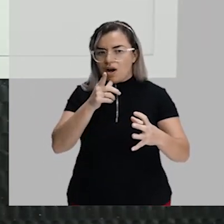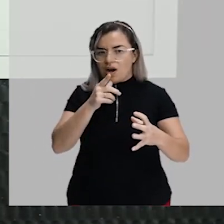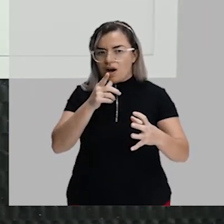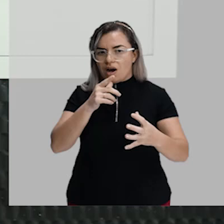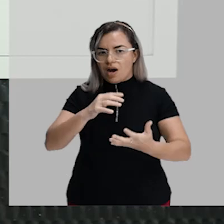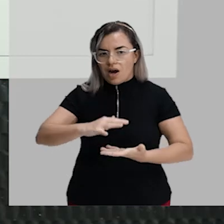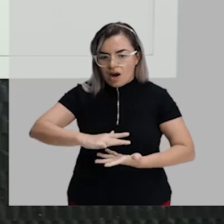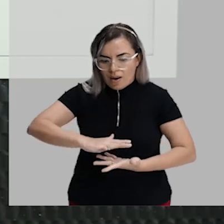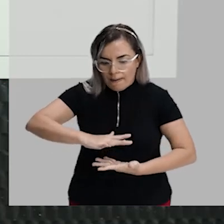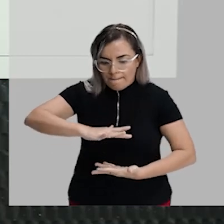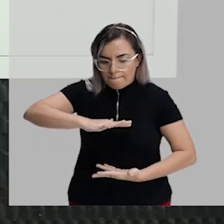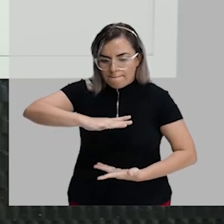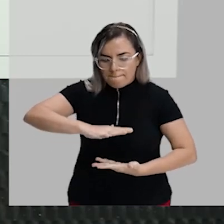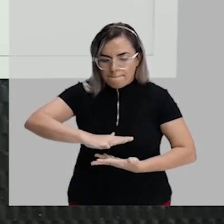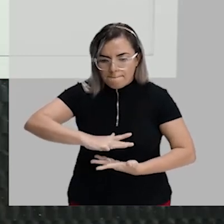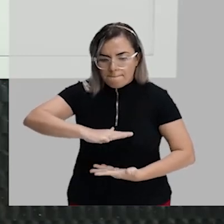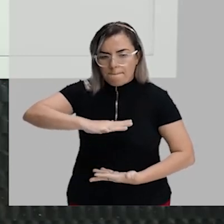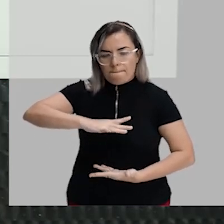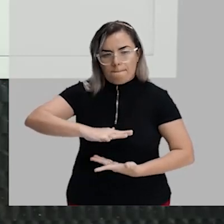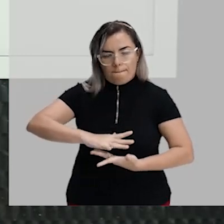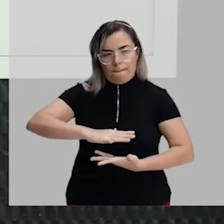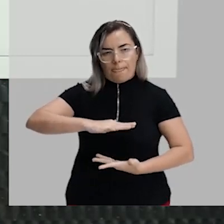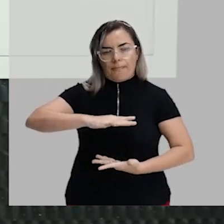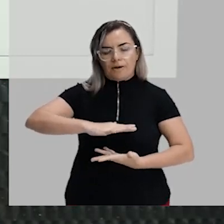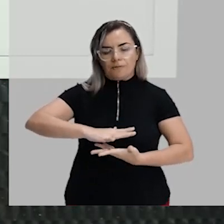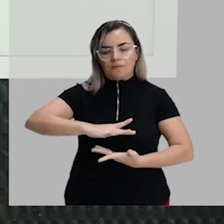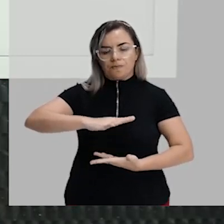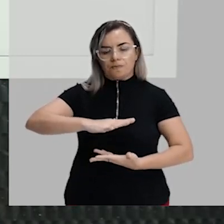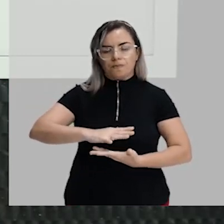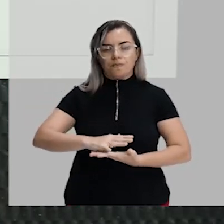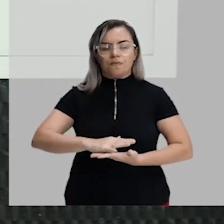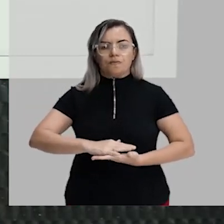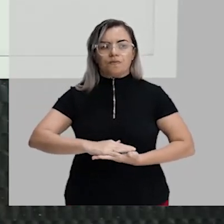anômala, ok? Nós dissemos o seguinte,